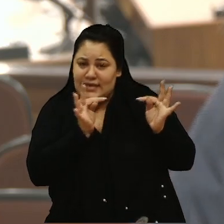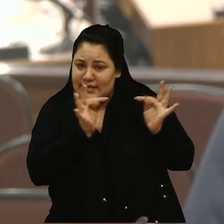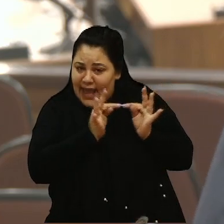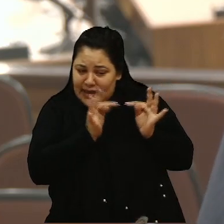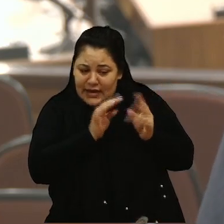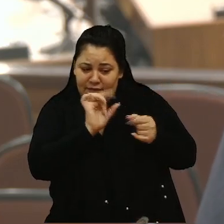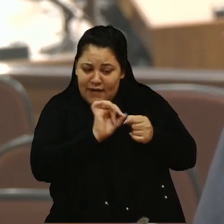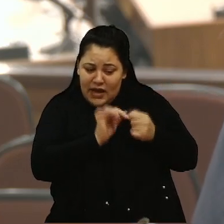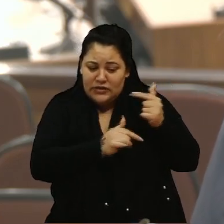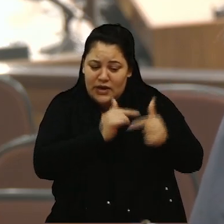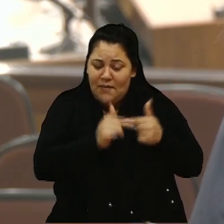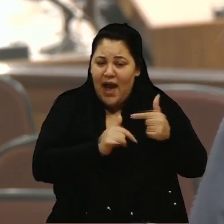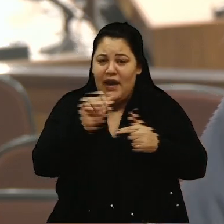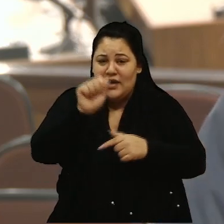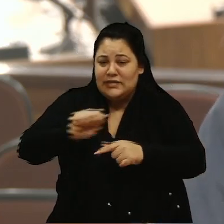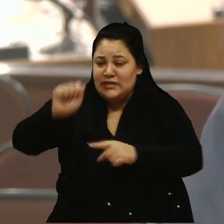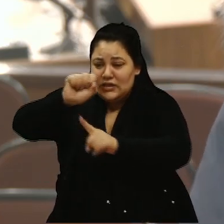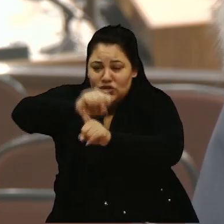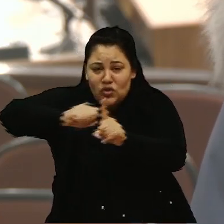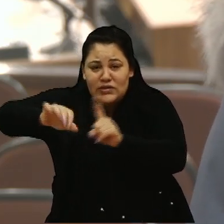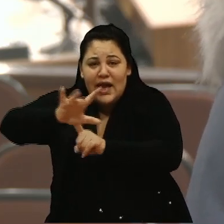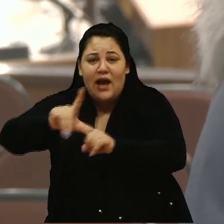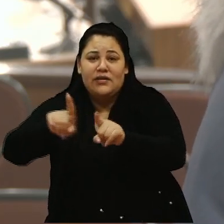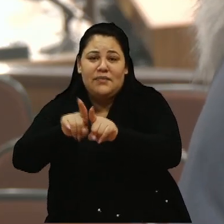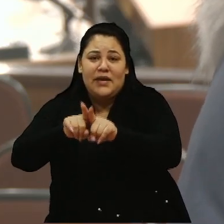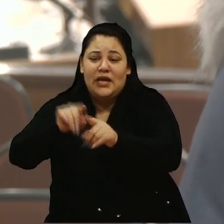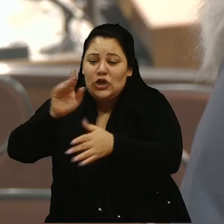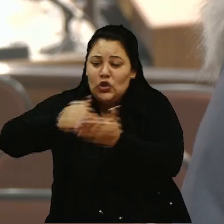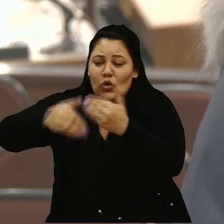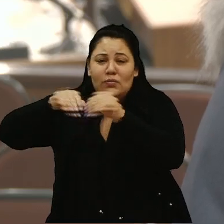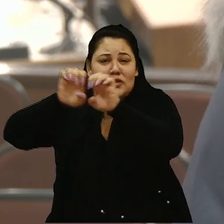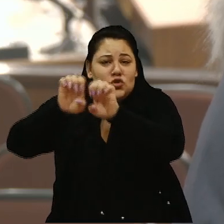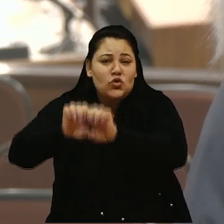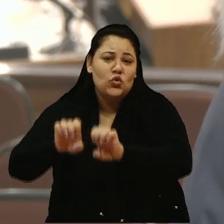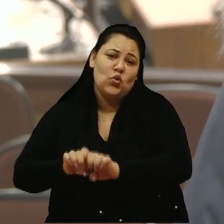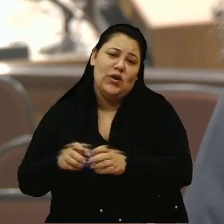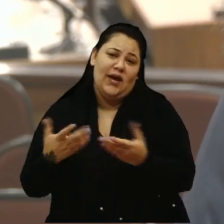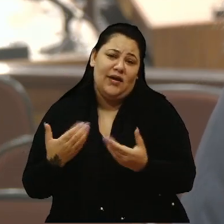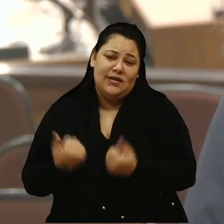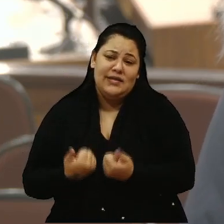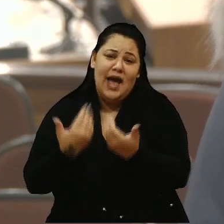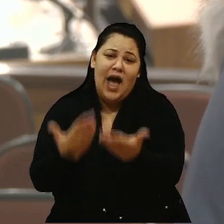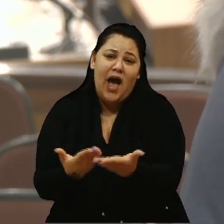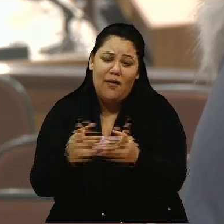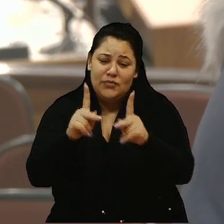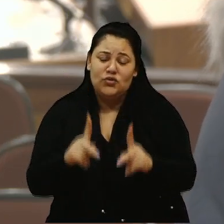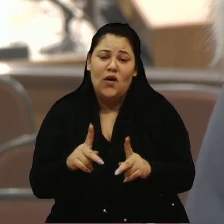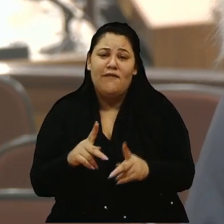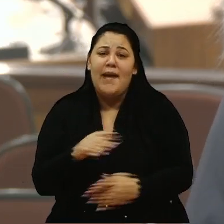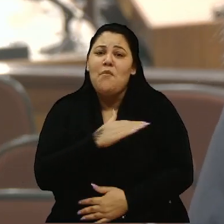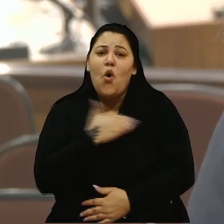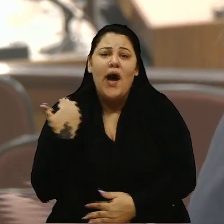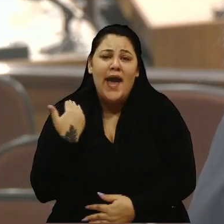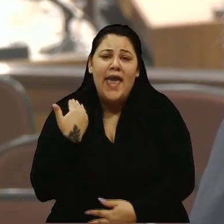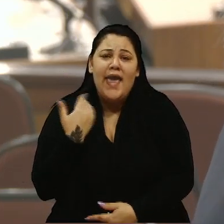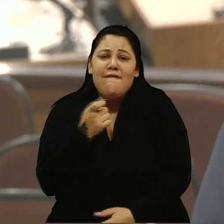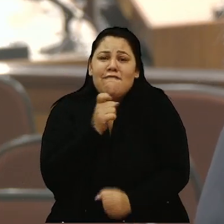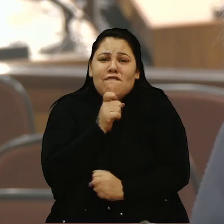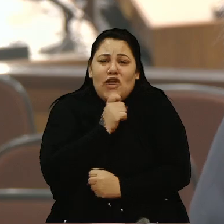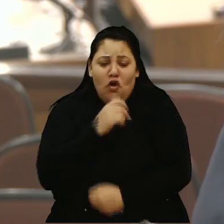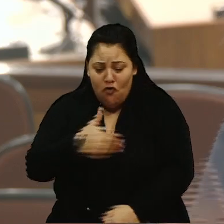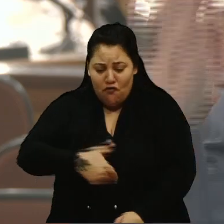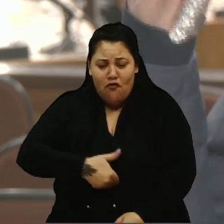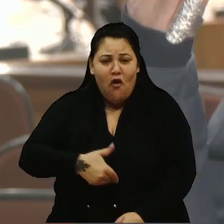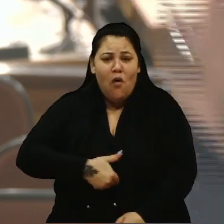isso, assistentes sociais, enfim, uma estrutura para que essas pessoas não morram de frio e fome, porque agora